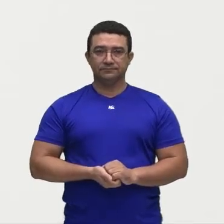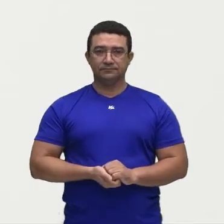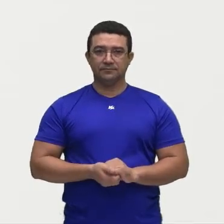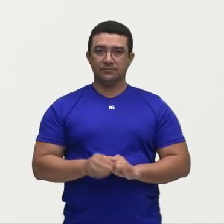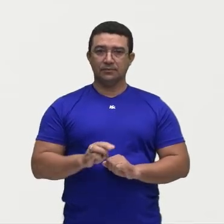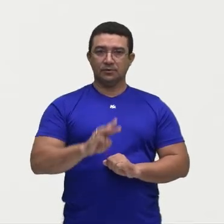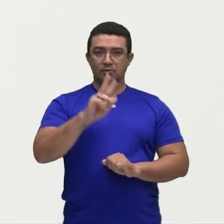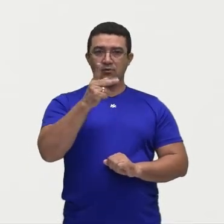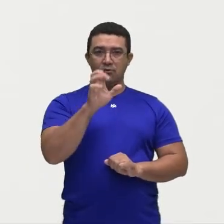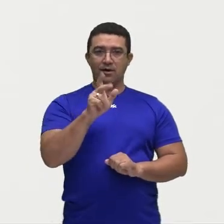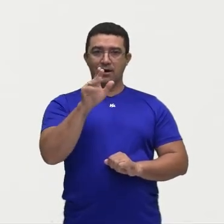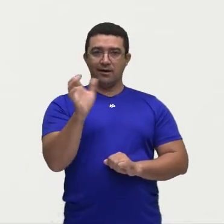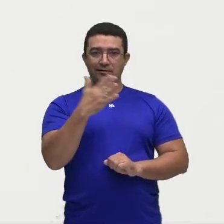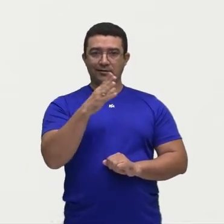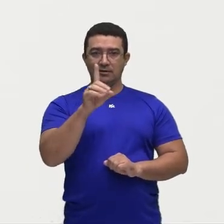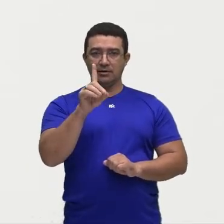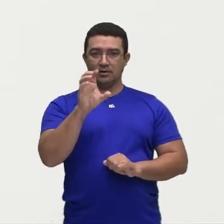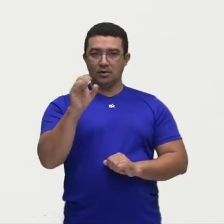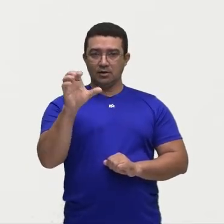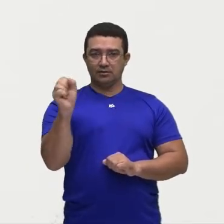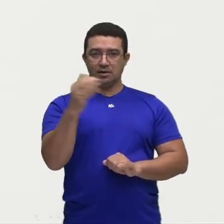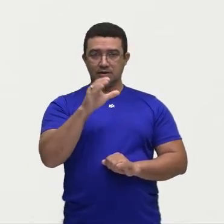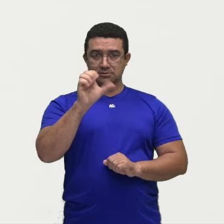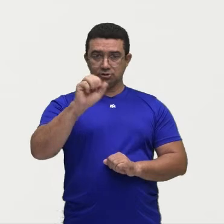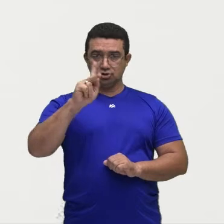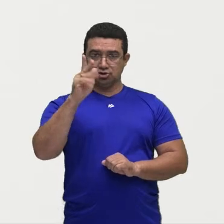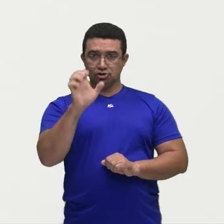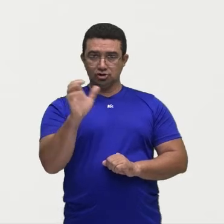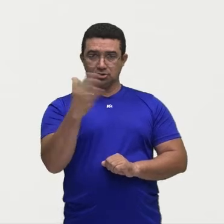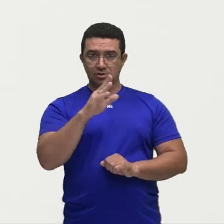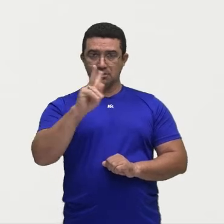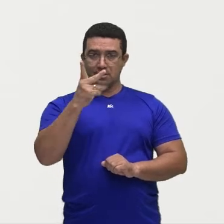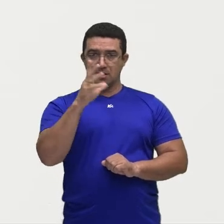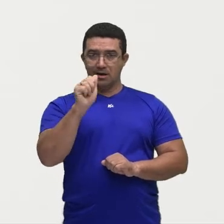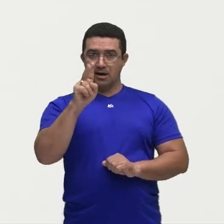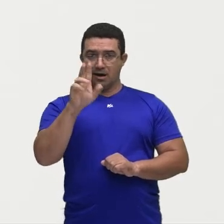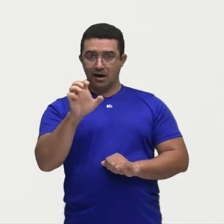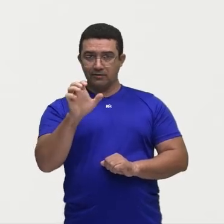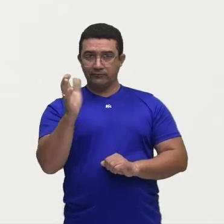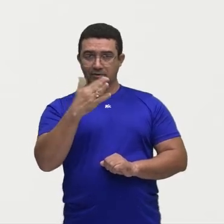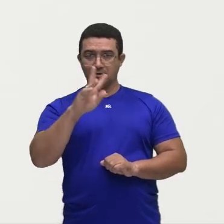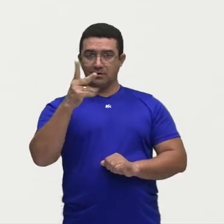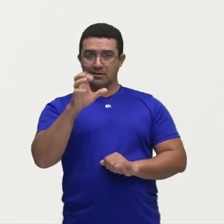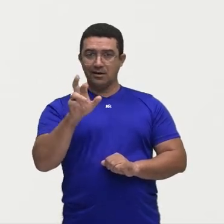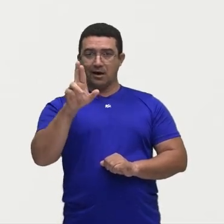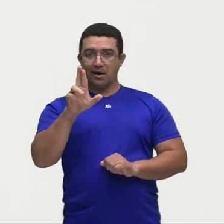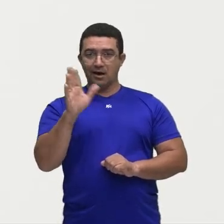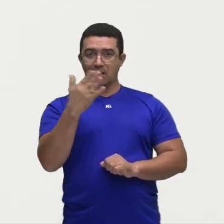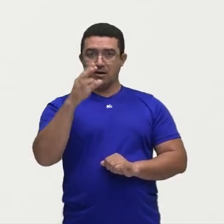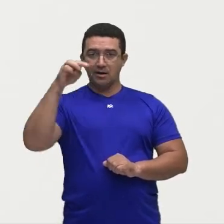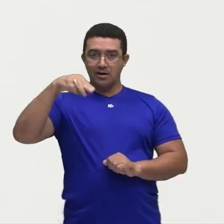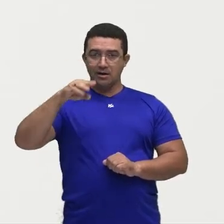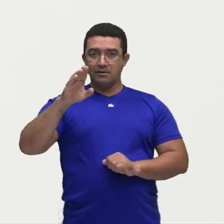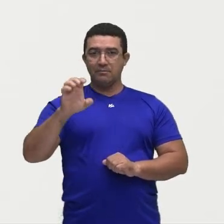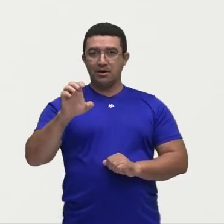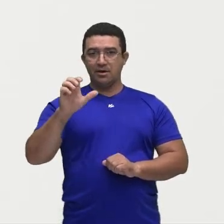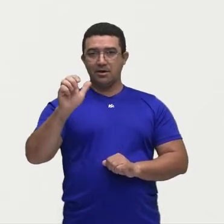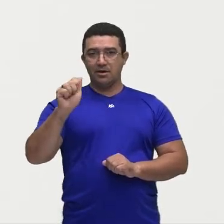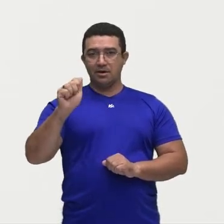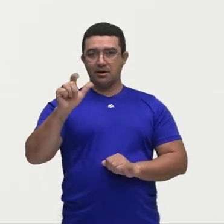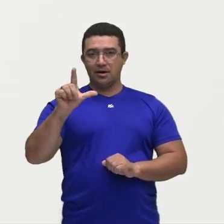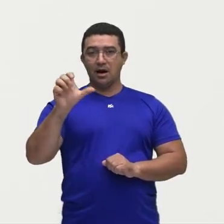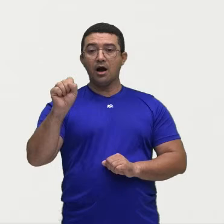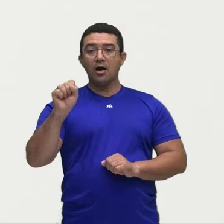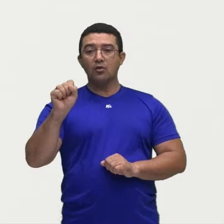Where does she have her meals? Agora, quando eu tenho o WH question where, eu quero saber um local. Onde que